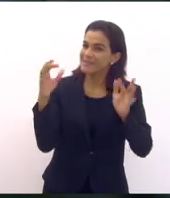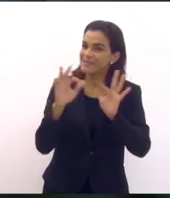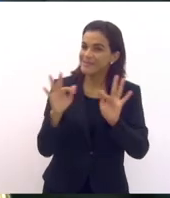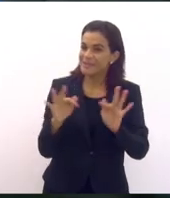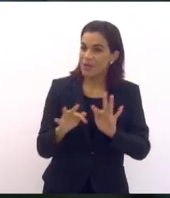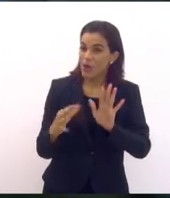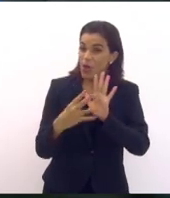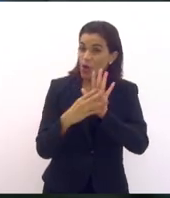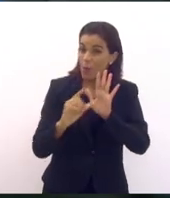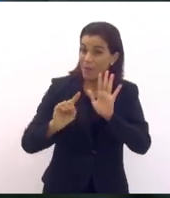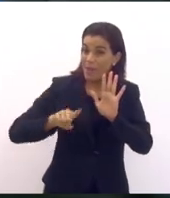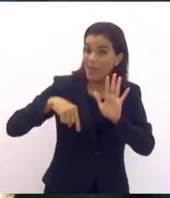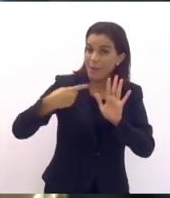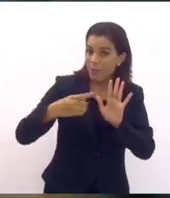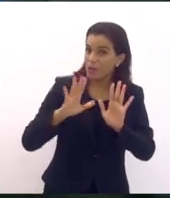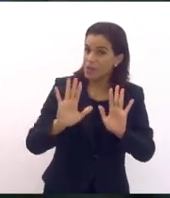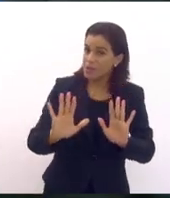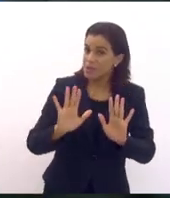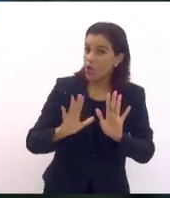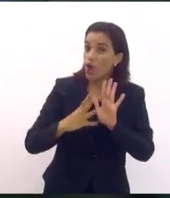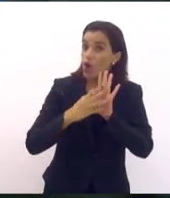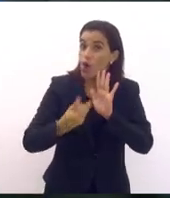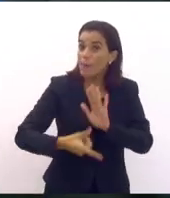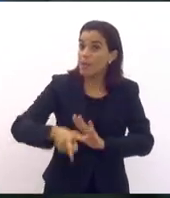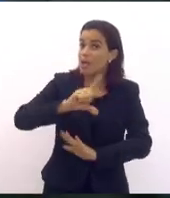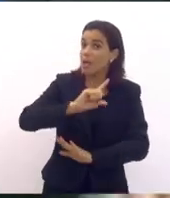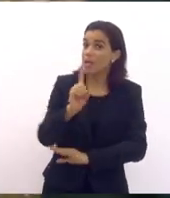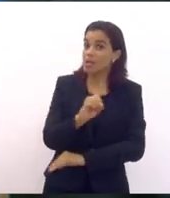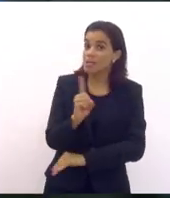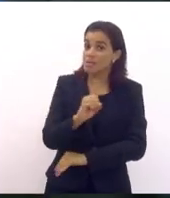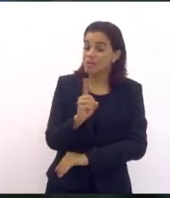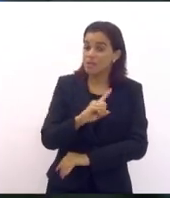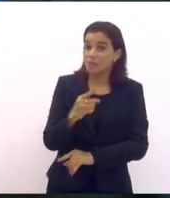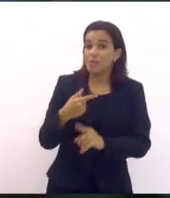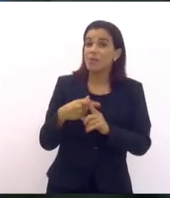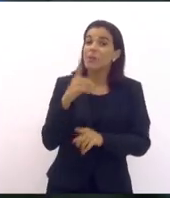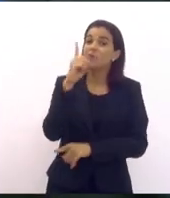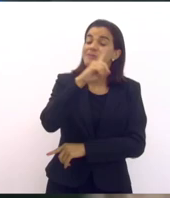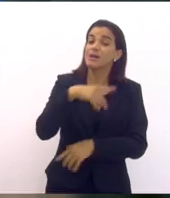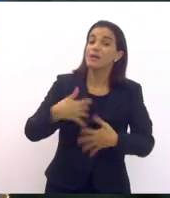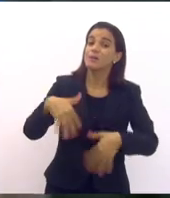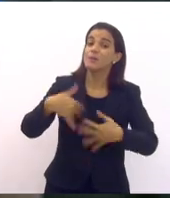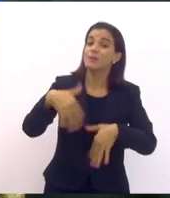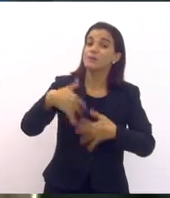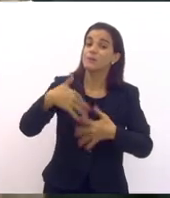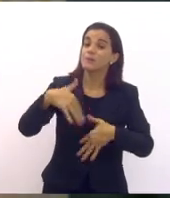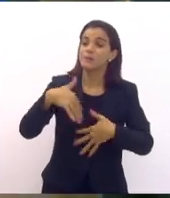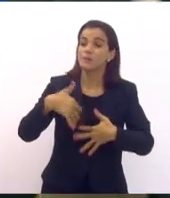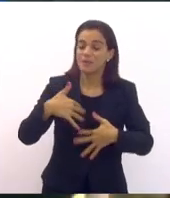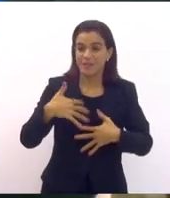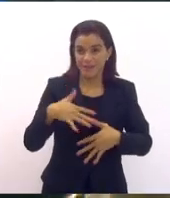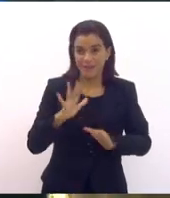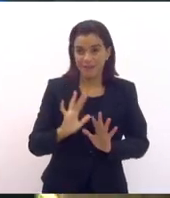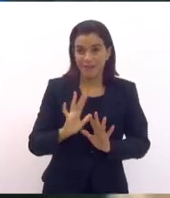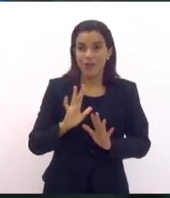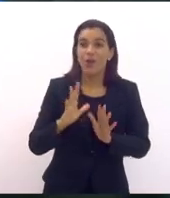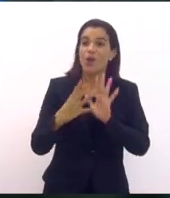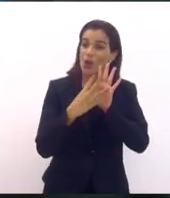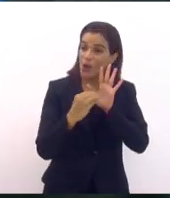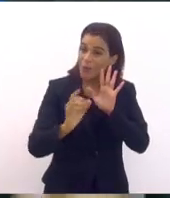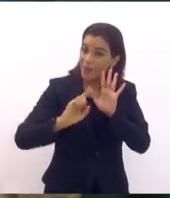copia depois que eu fizer tá não copia antes não porque eu posso ficar nervosa então copia